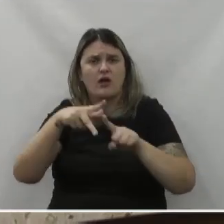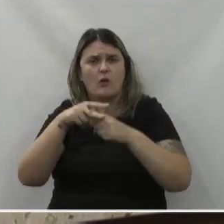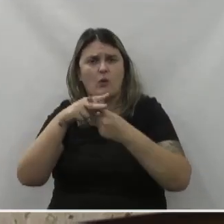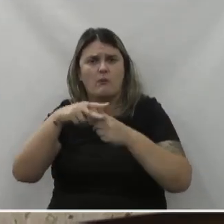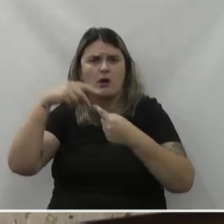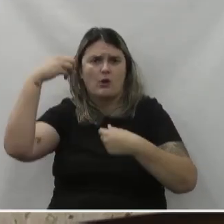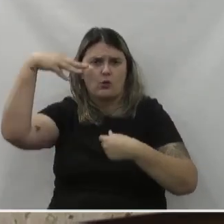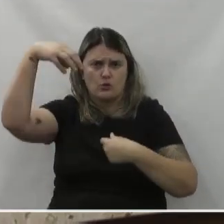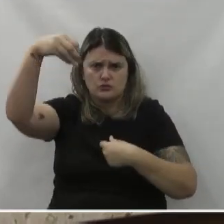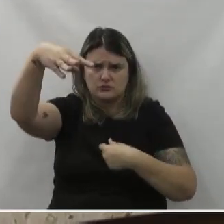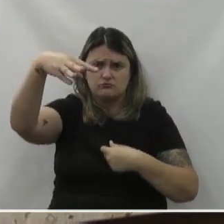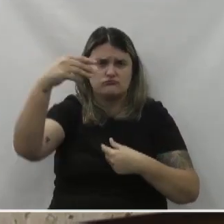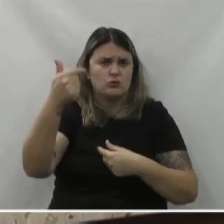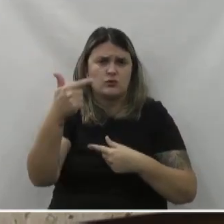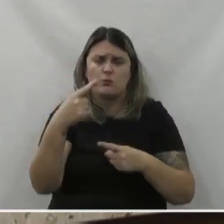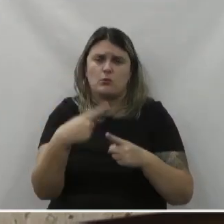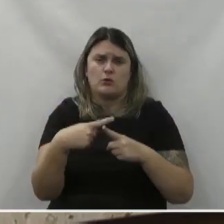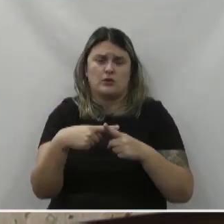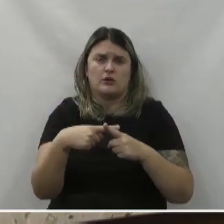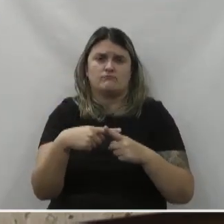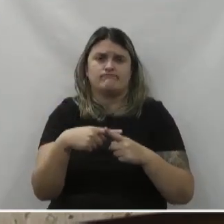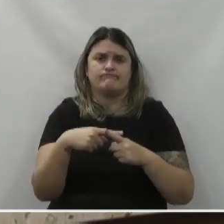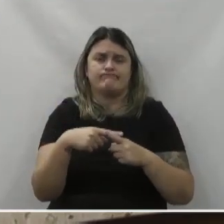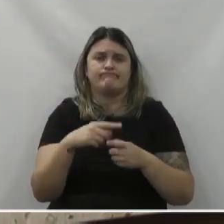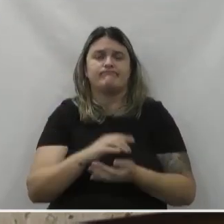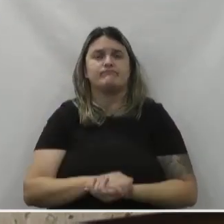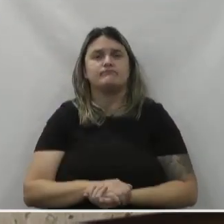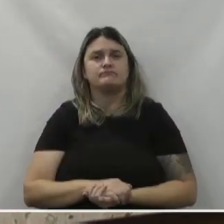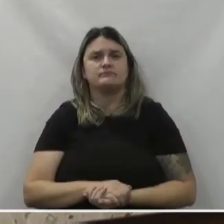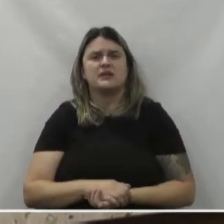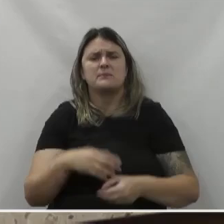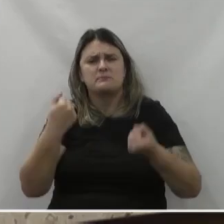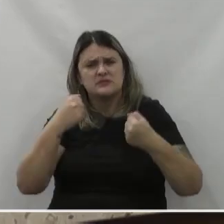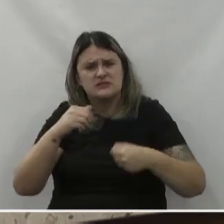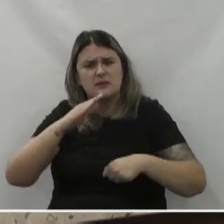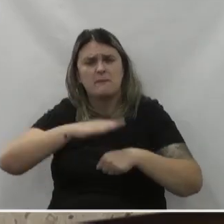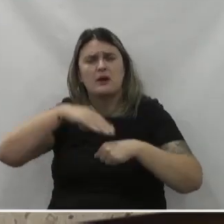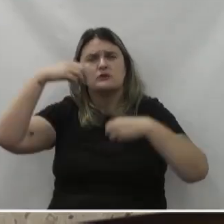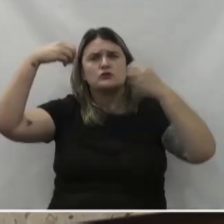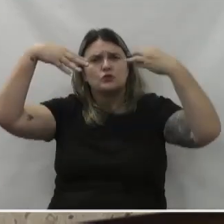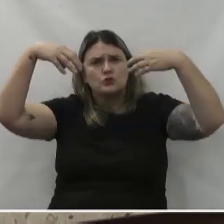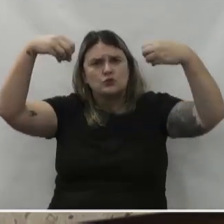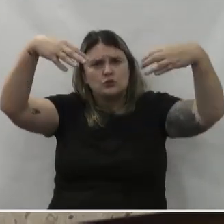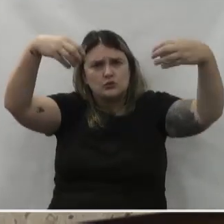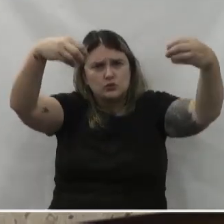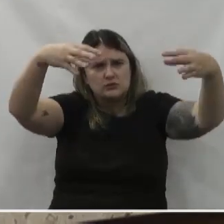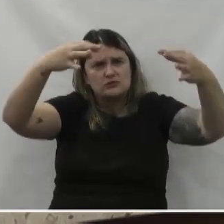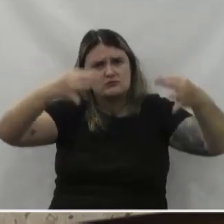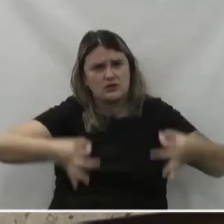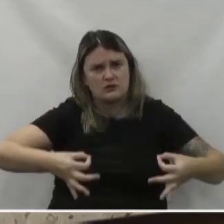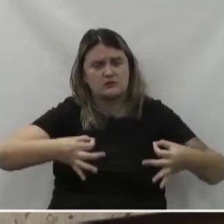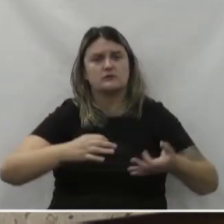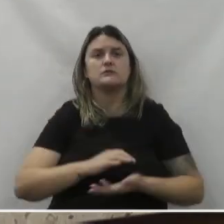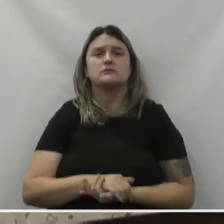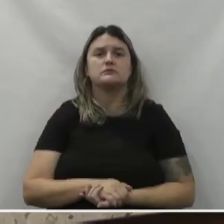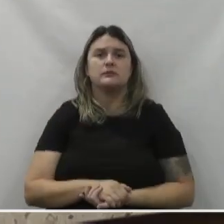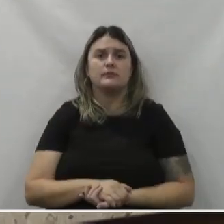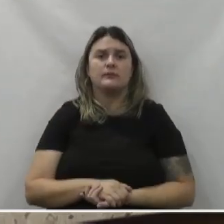não tem porquê. A população clama por uma iluminação decente. E